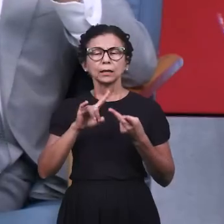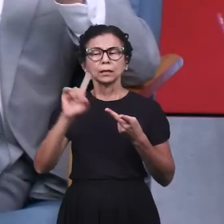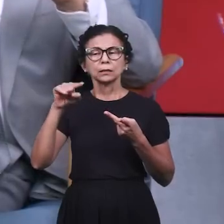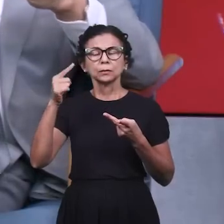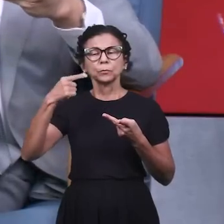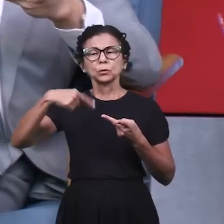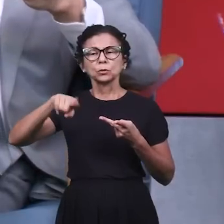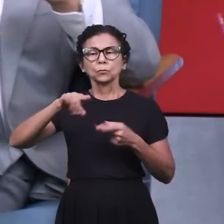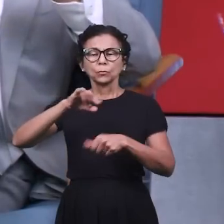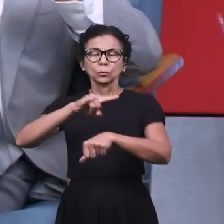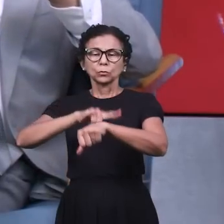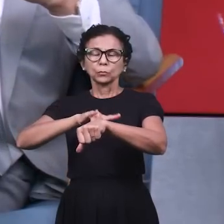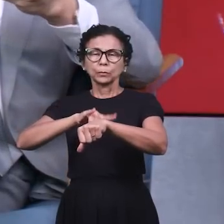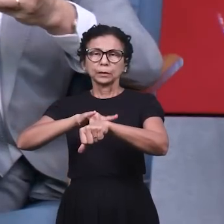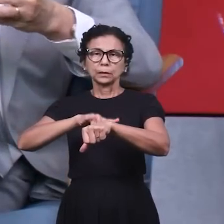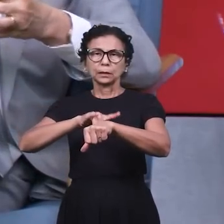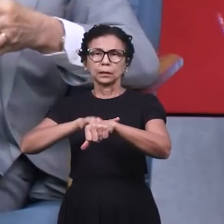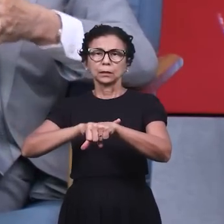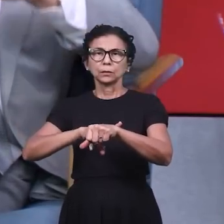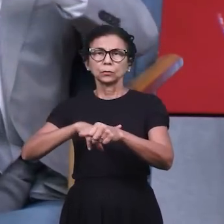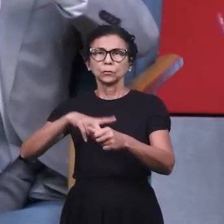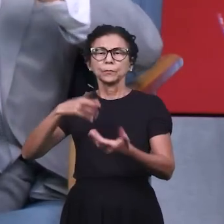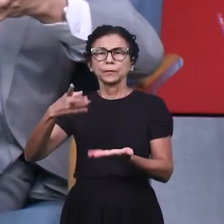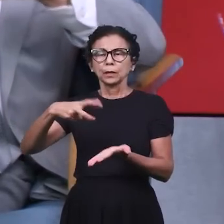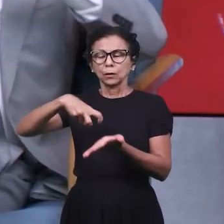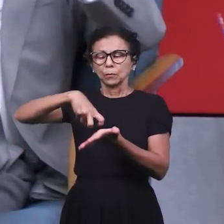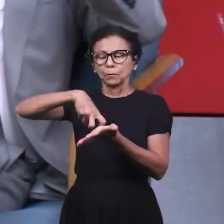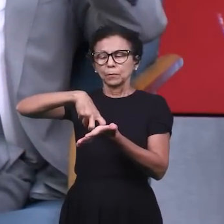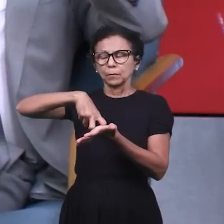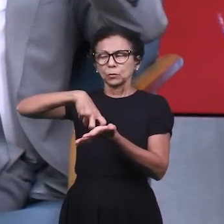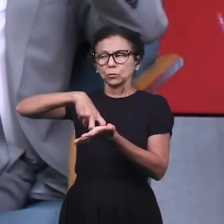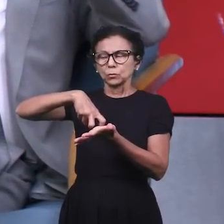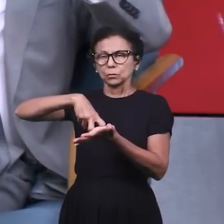ali eu faço, ali eu me ajoelho, é o dia